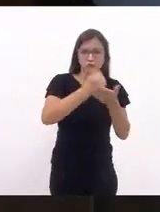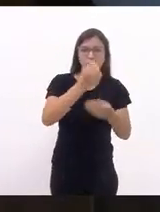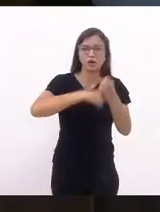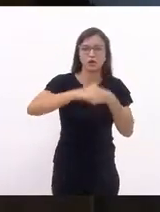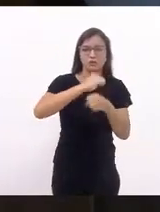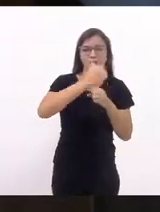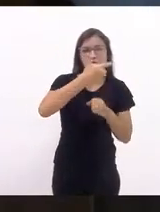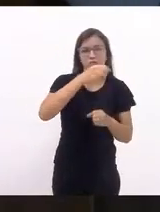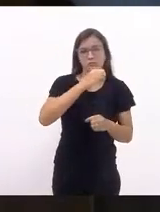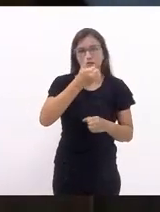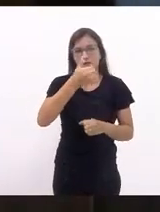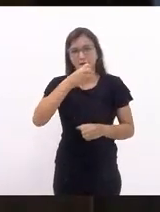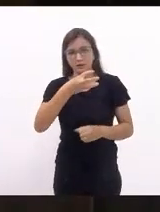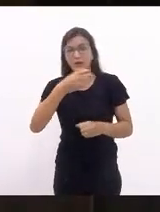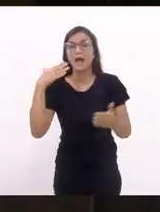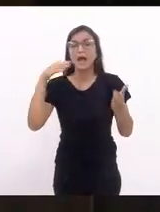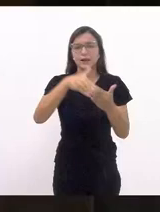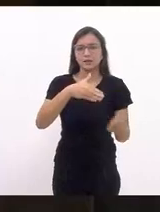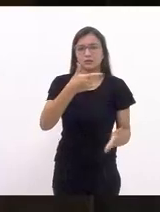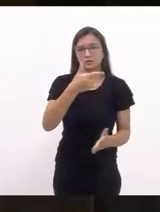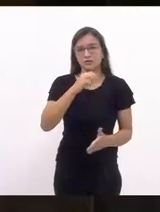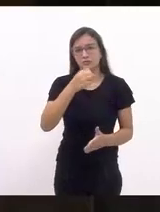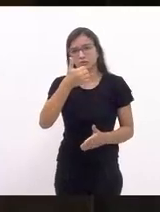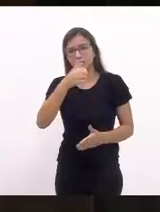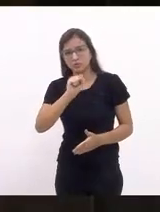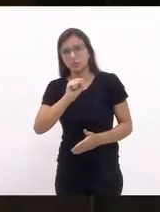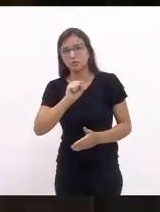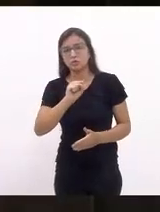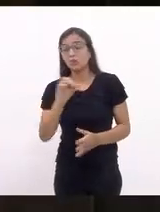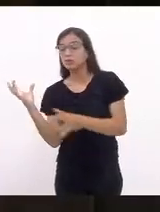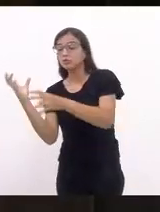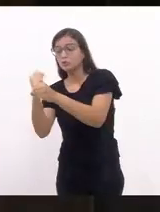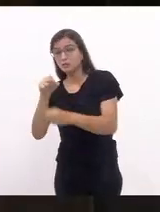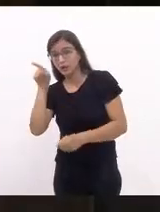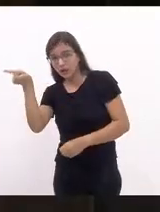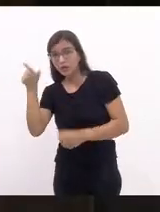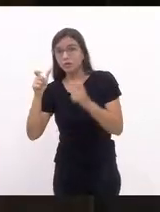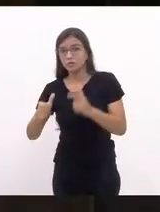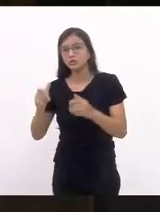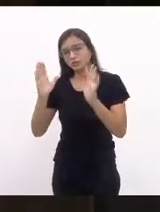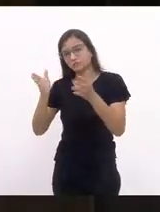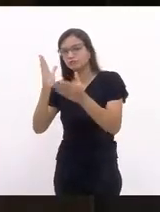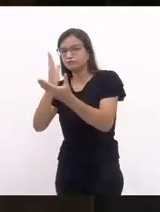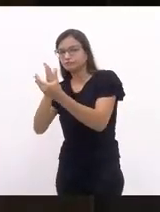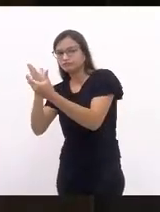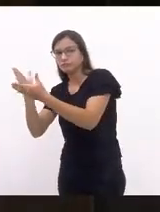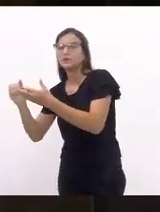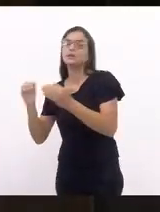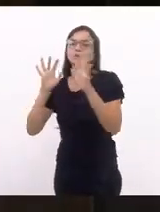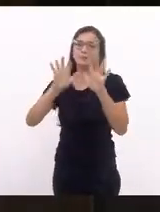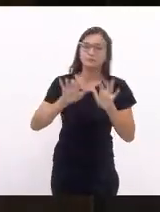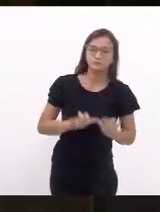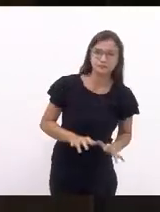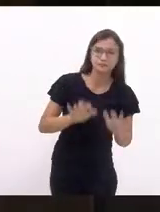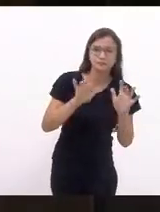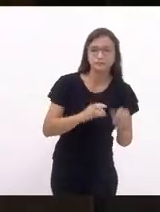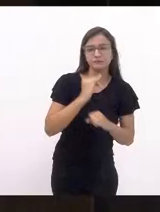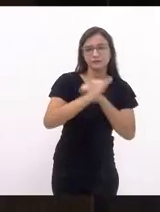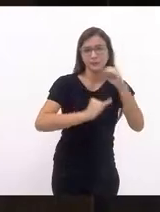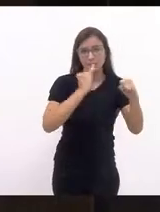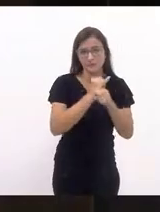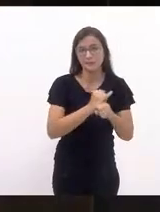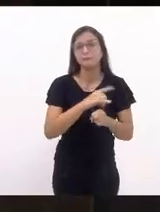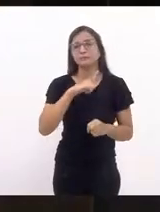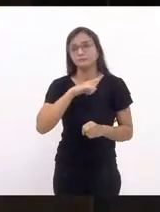somados assim ao acervo já digitalizados anterior 2013 a biblioteca localizada no palácio Tiradentes também